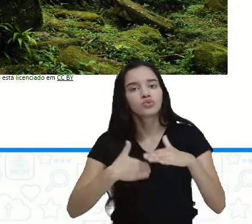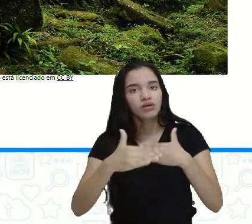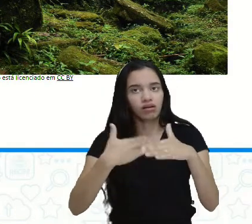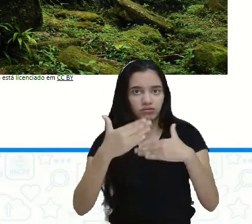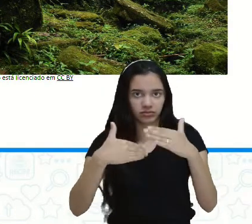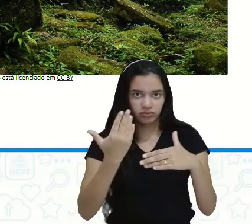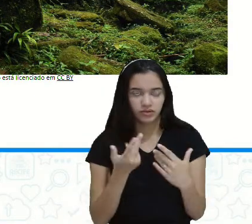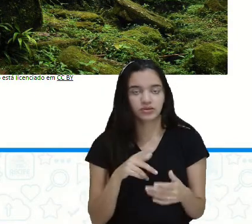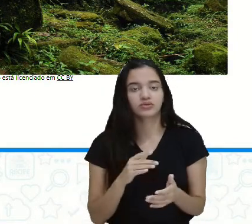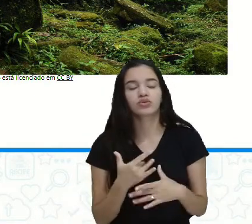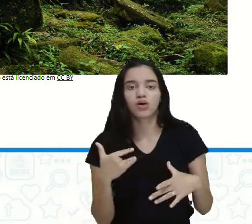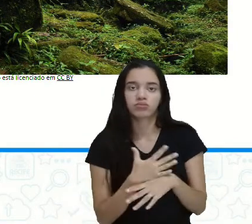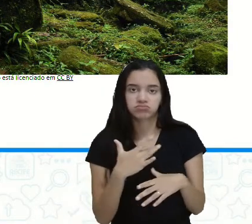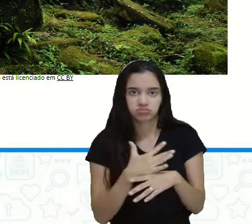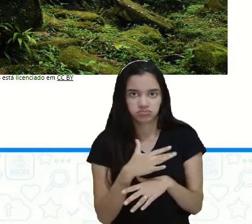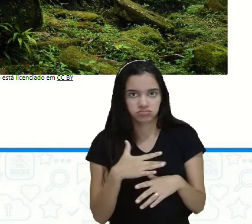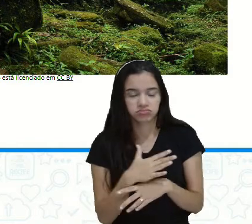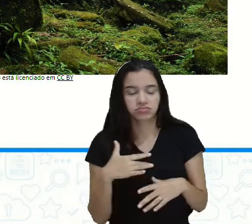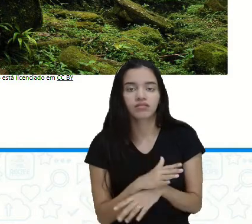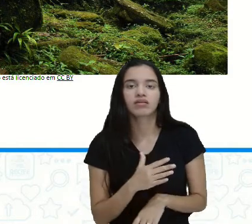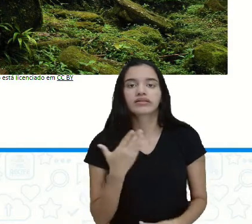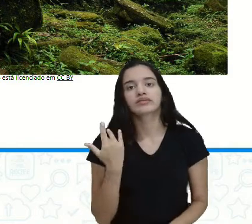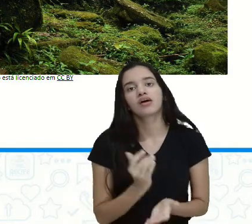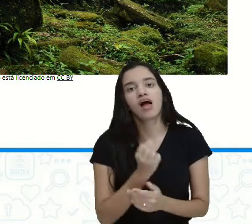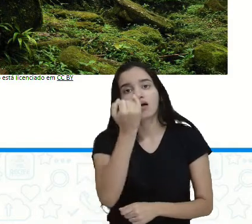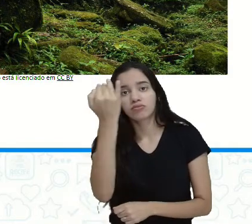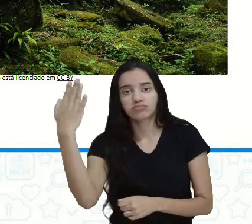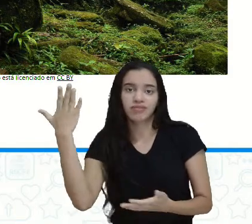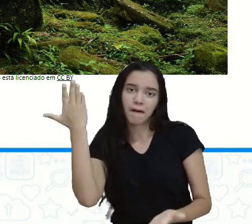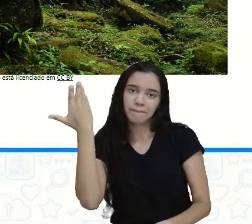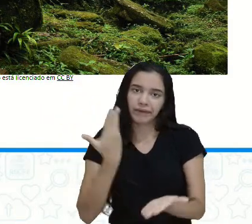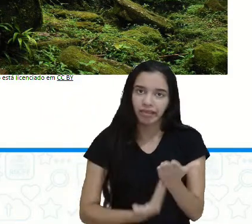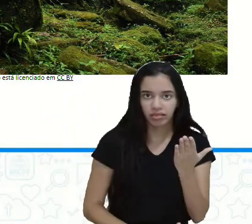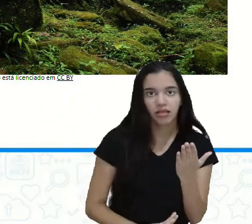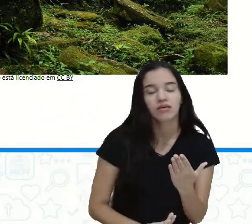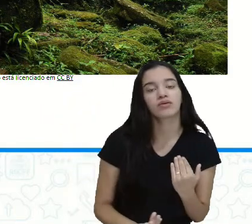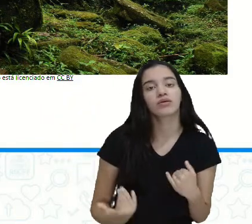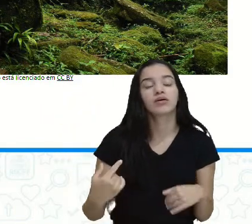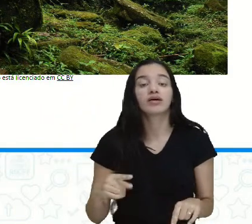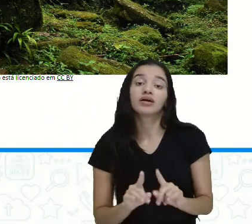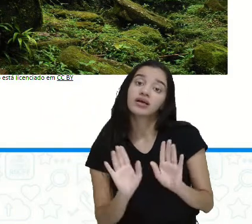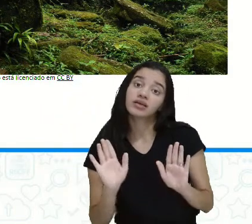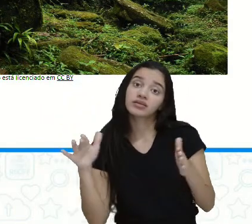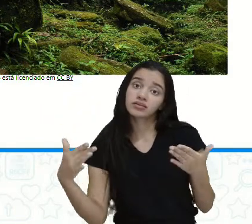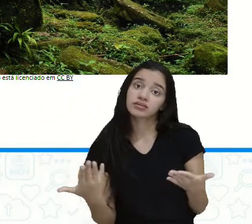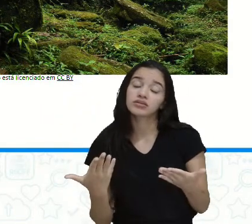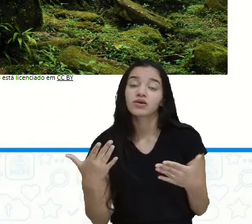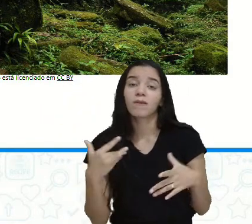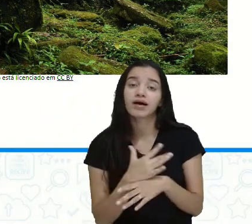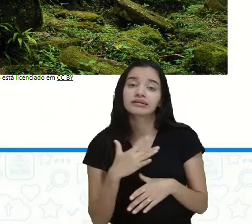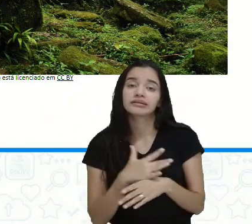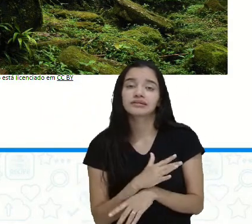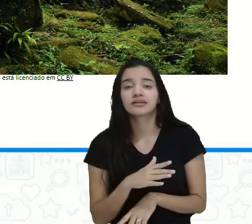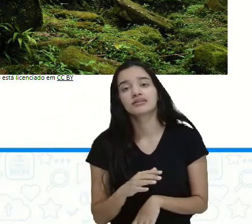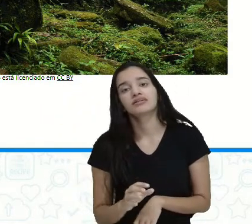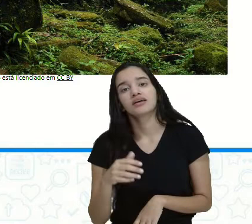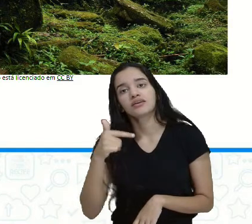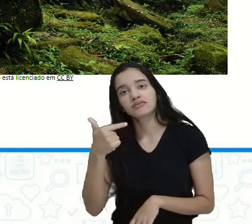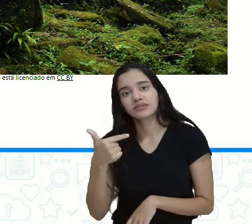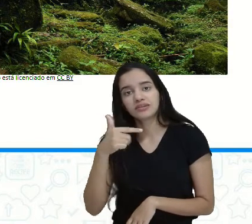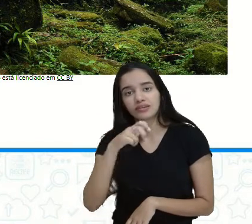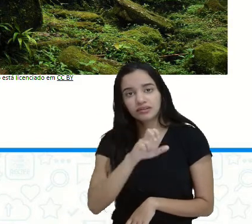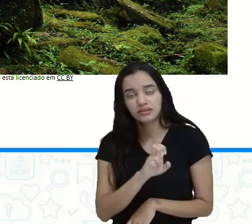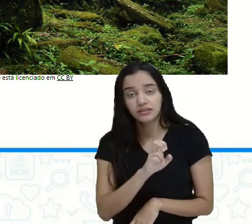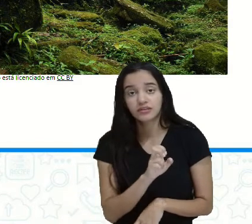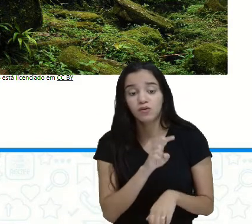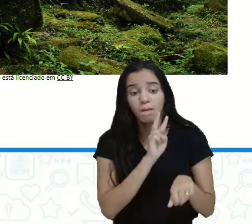desordenado, perdeu a maior parte de sua vegetação nativa. Contudo, a cidade conta com cerca de 25 unidades de preservação